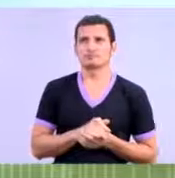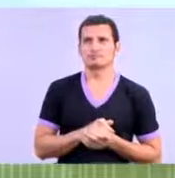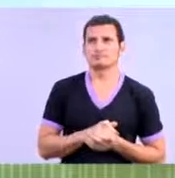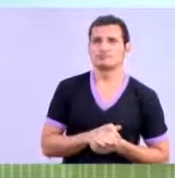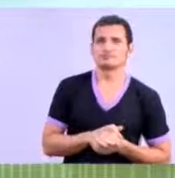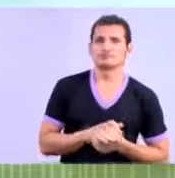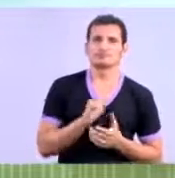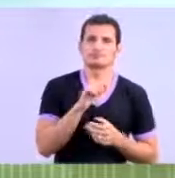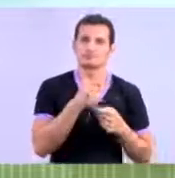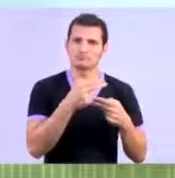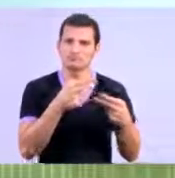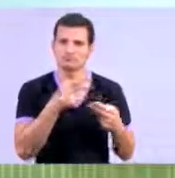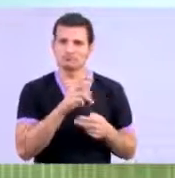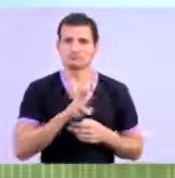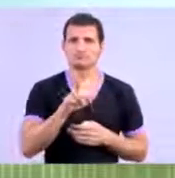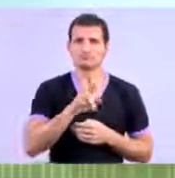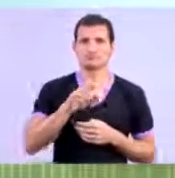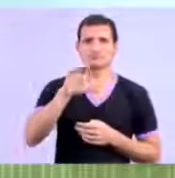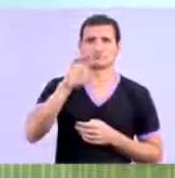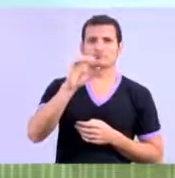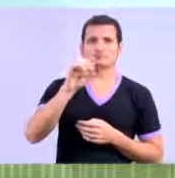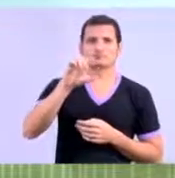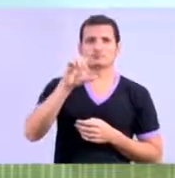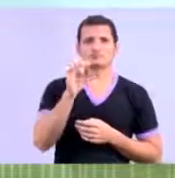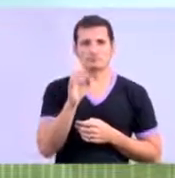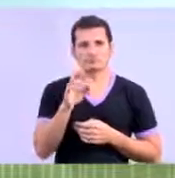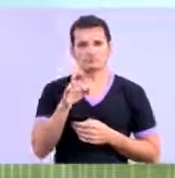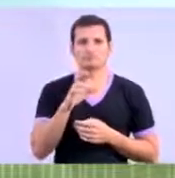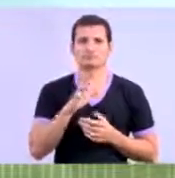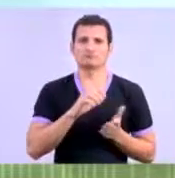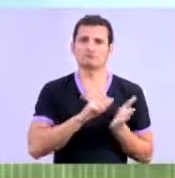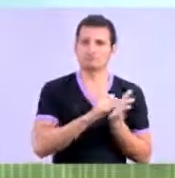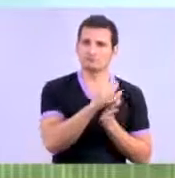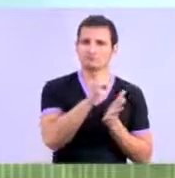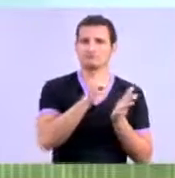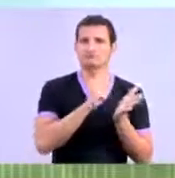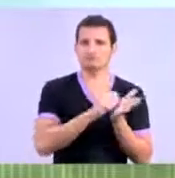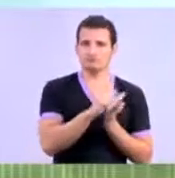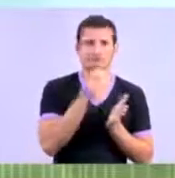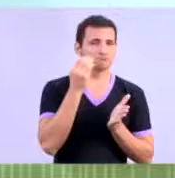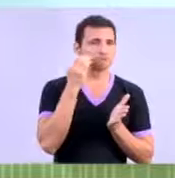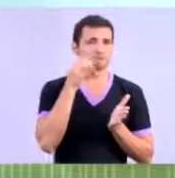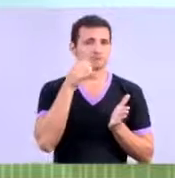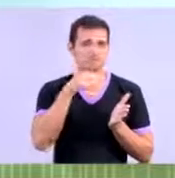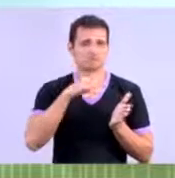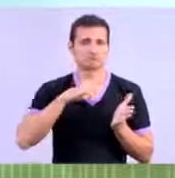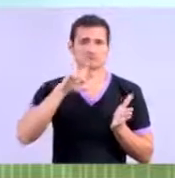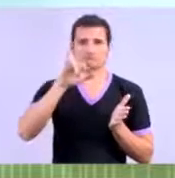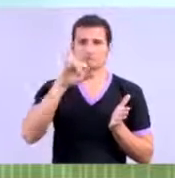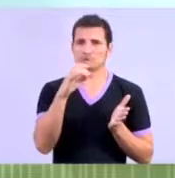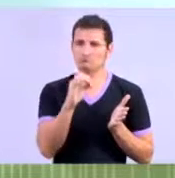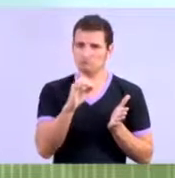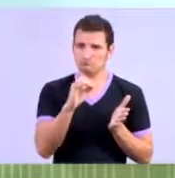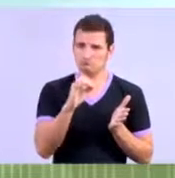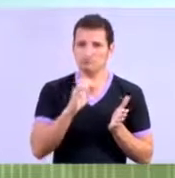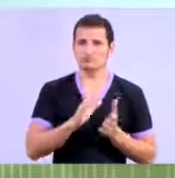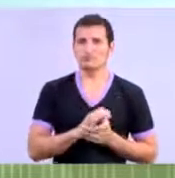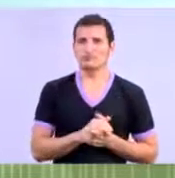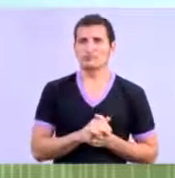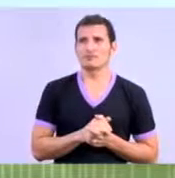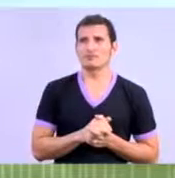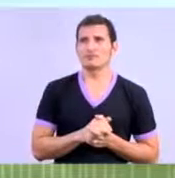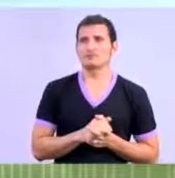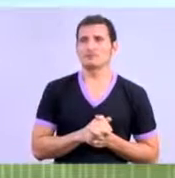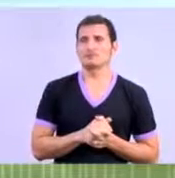fica usando. Aí de vez em quando o coletor dá uma varredura na casa para ver se tem algum lixo. Ele não fica toda hora, né? Então às